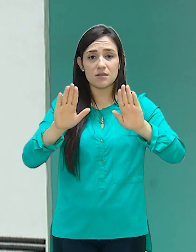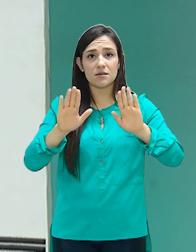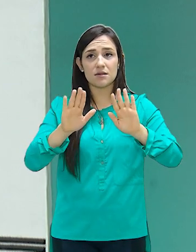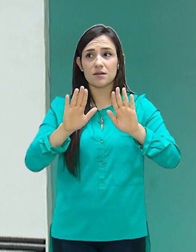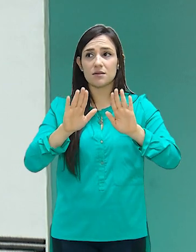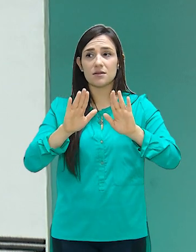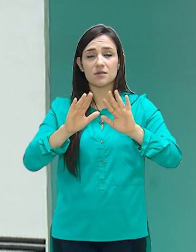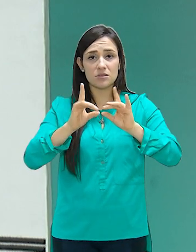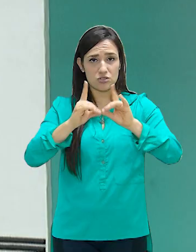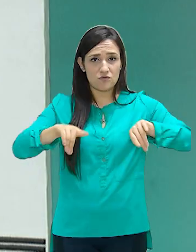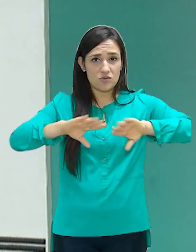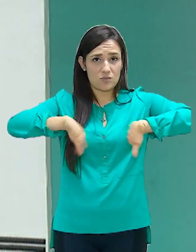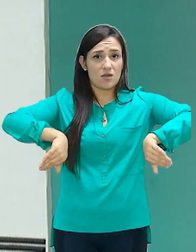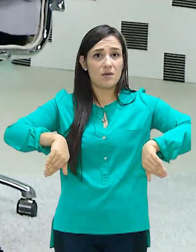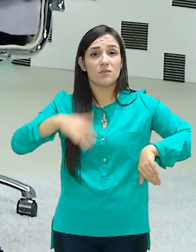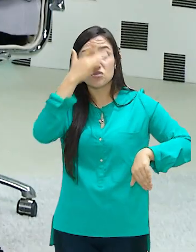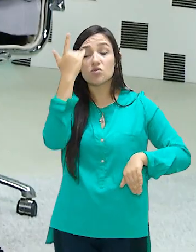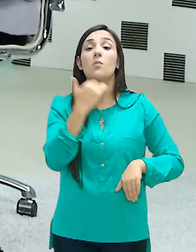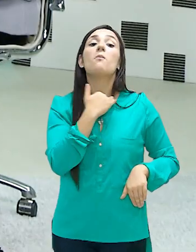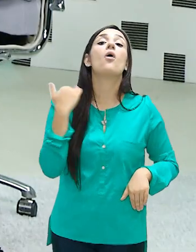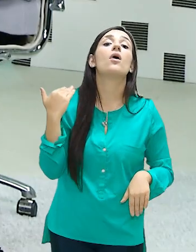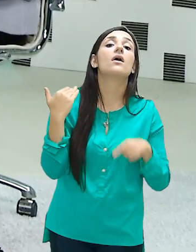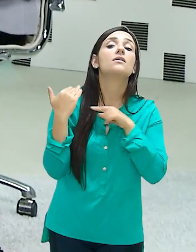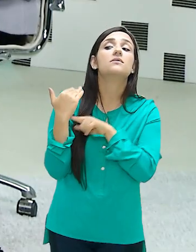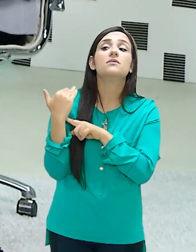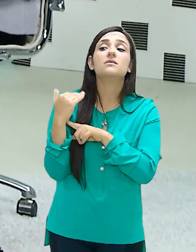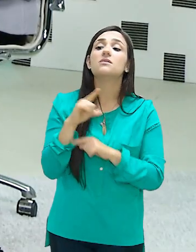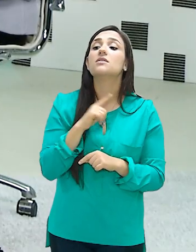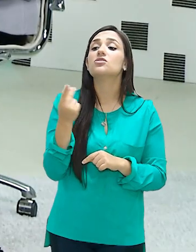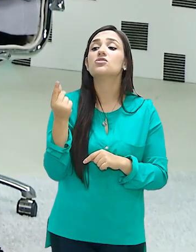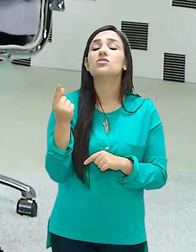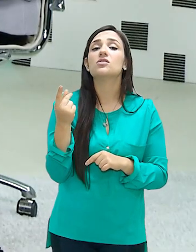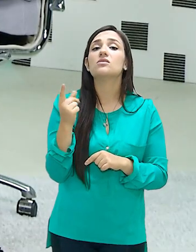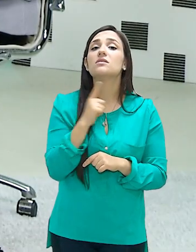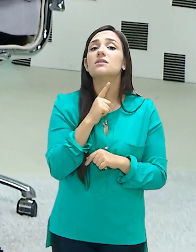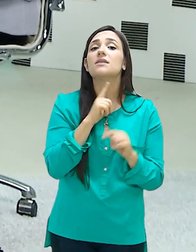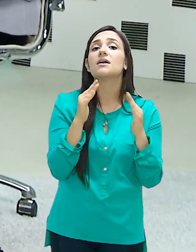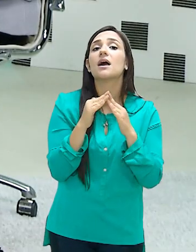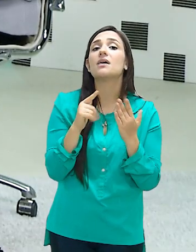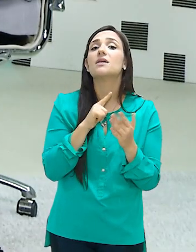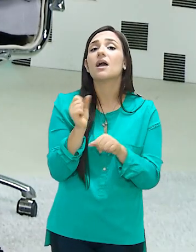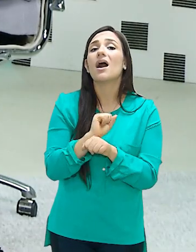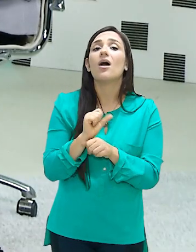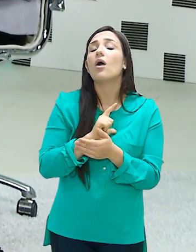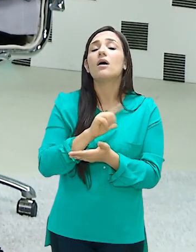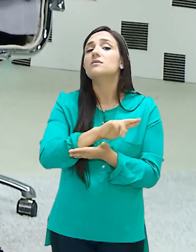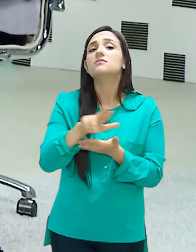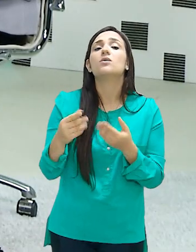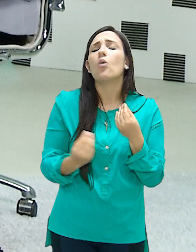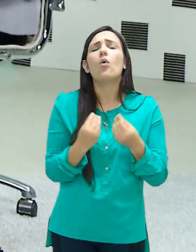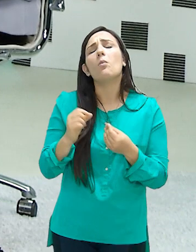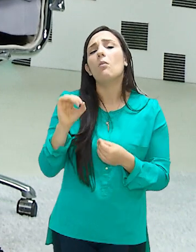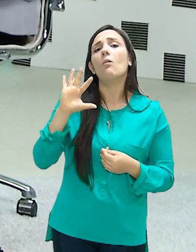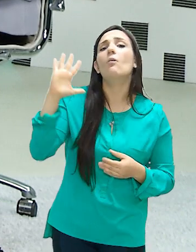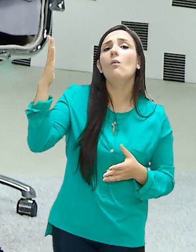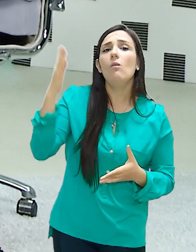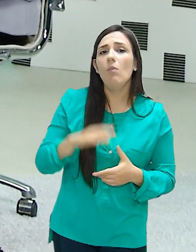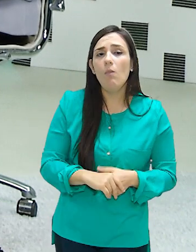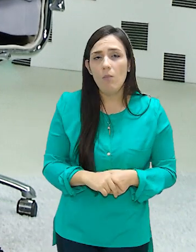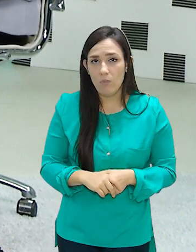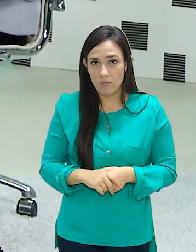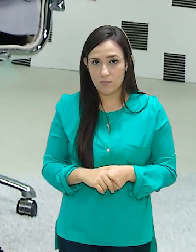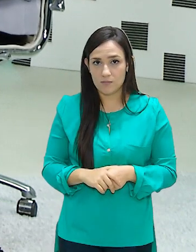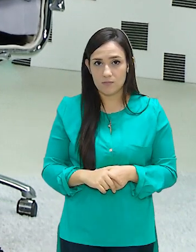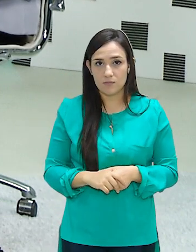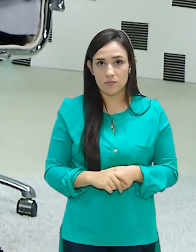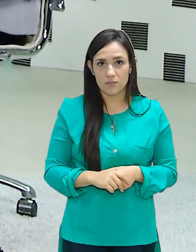a pessoa pode morrer e deixou bens para a esposa, para filhos. Como que funcionaria